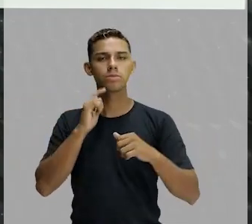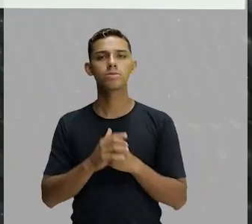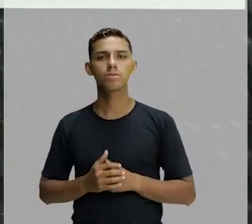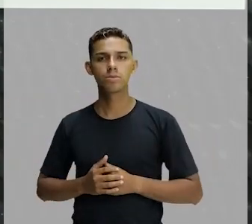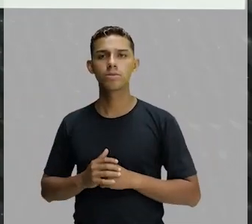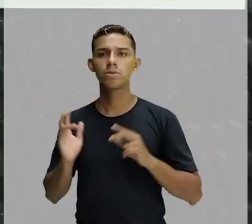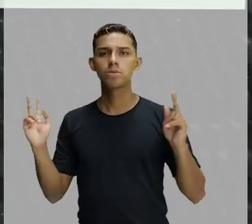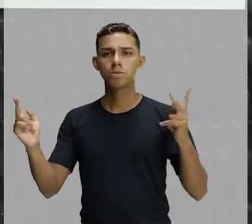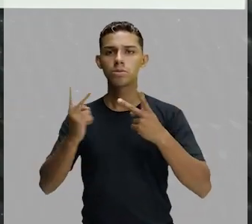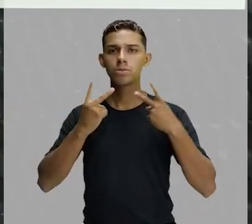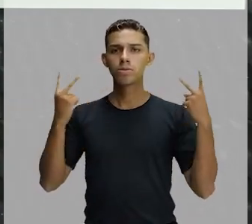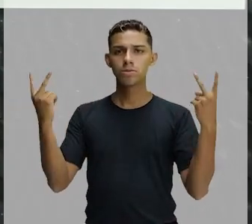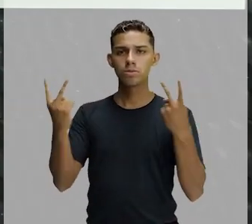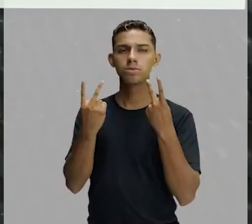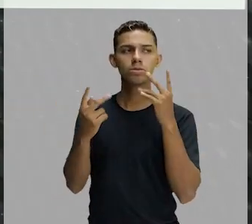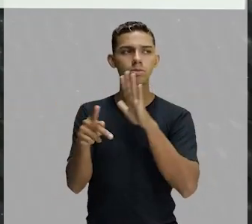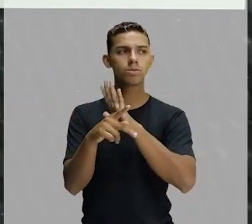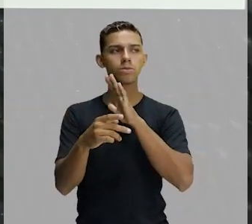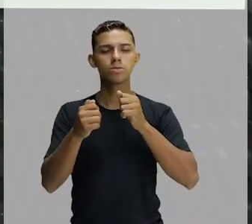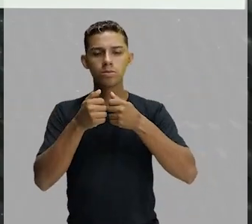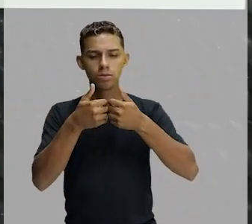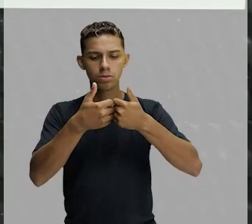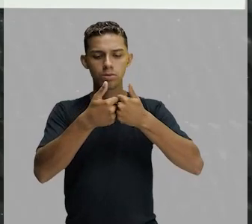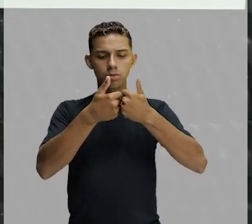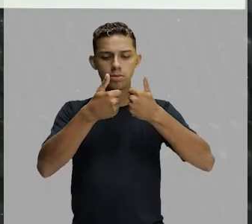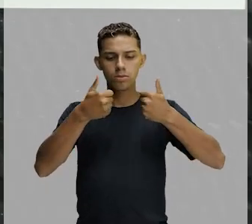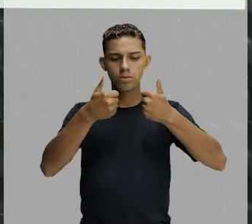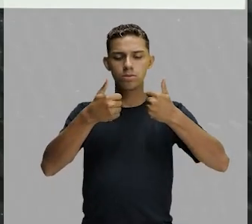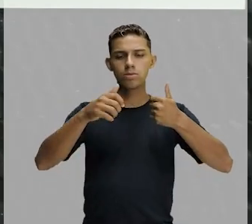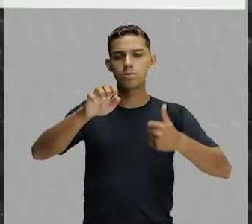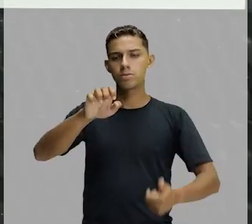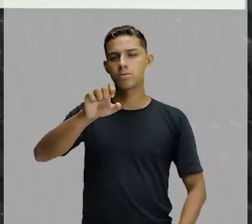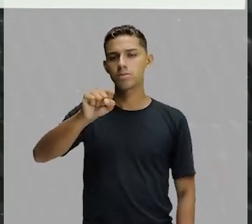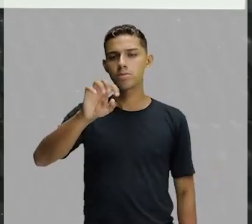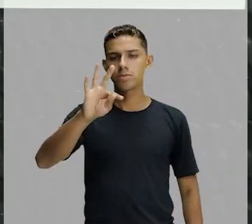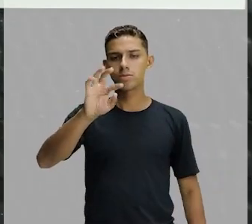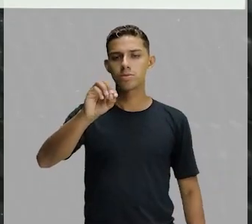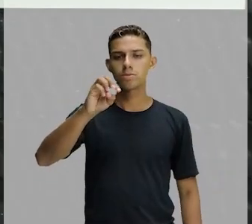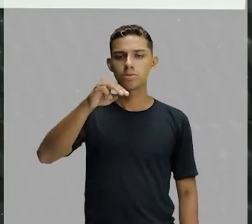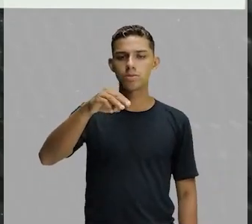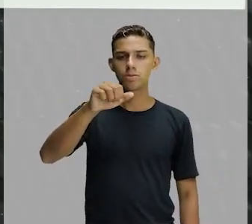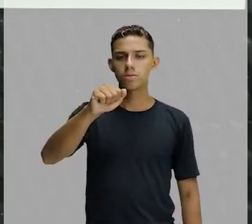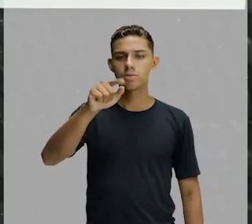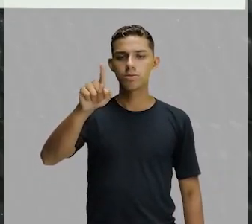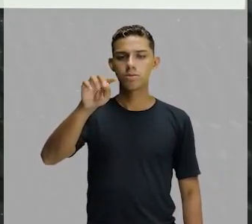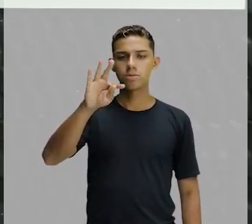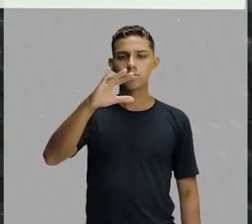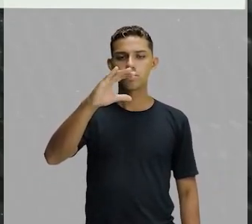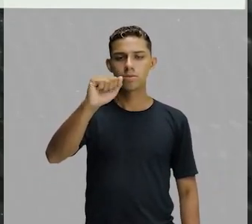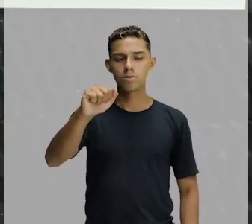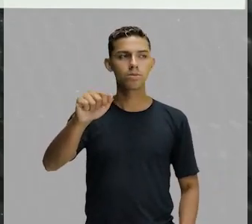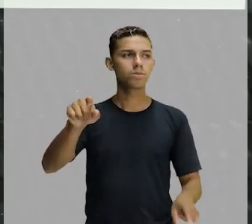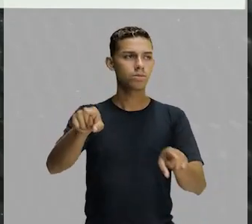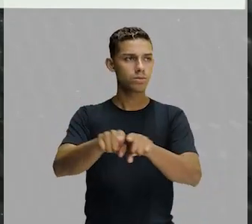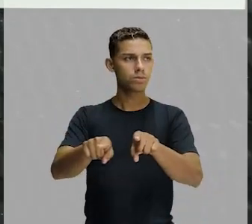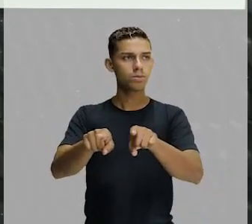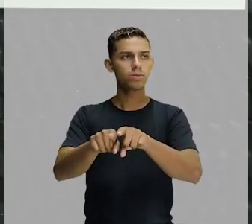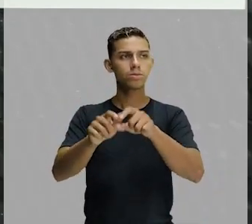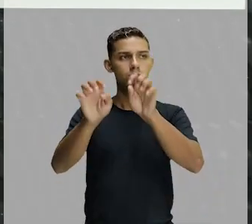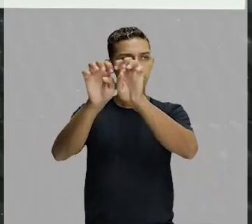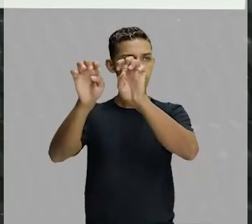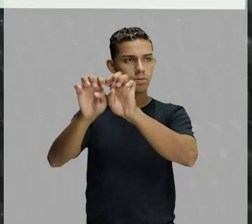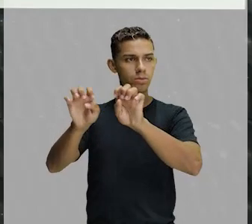atmosfera por meio dessa abertura estomática. Então, olhando essa